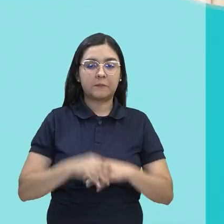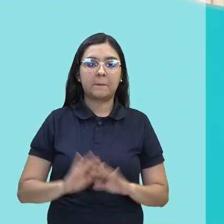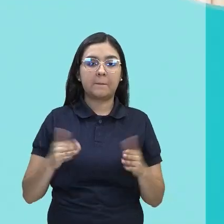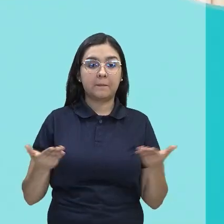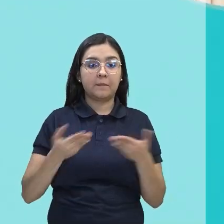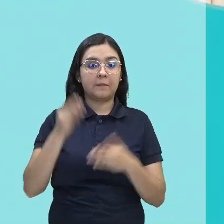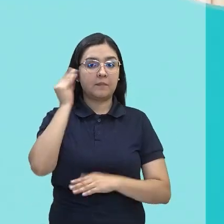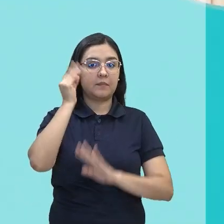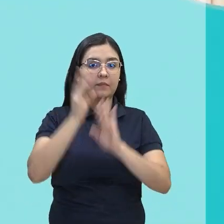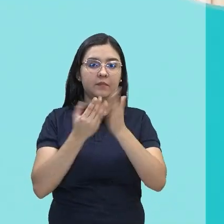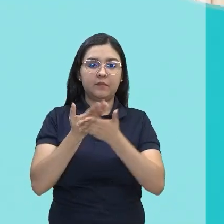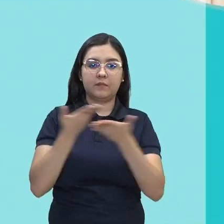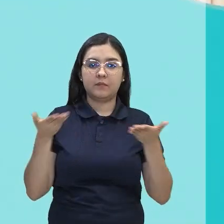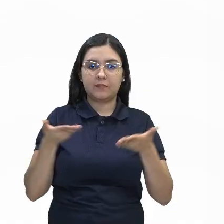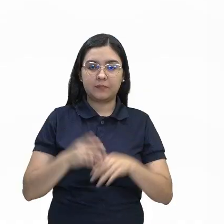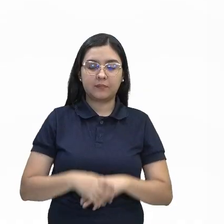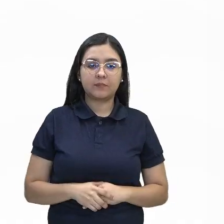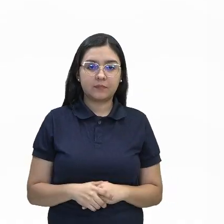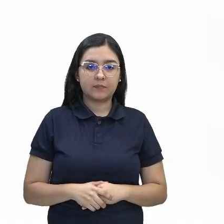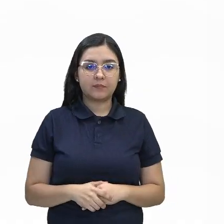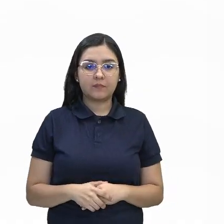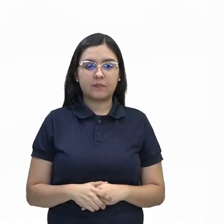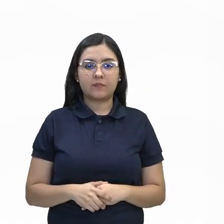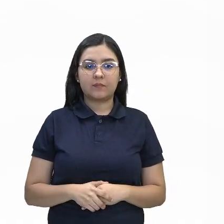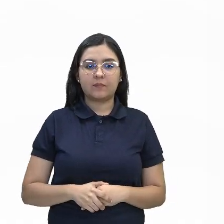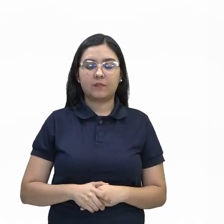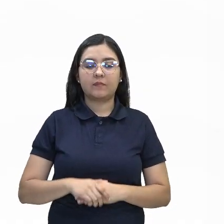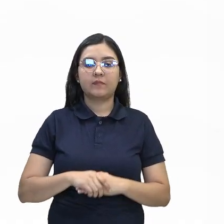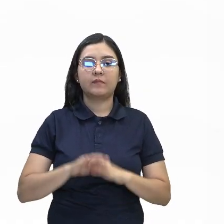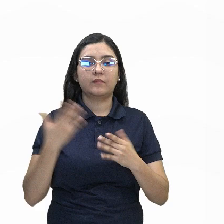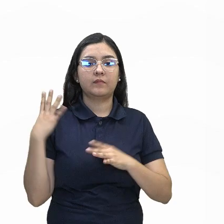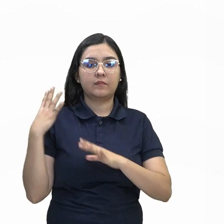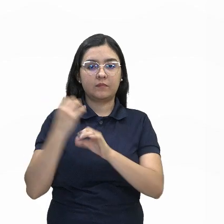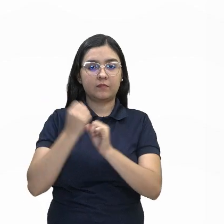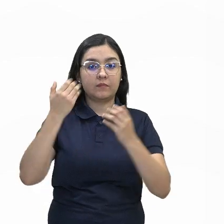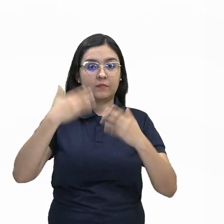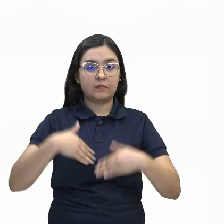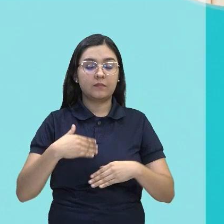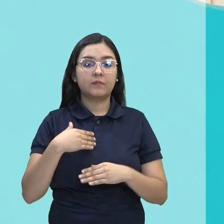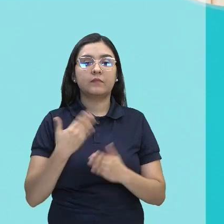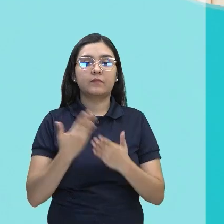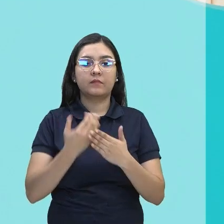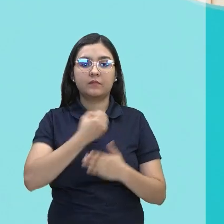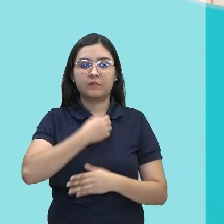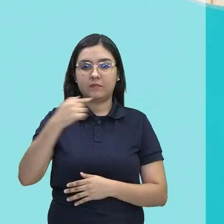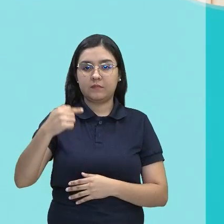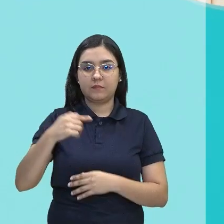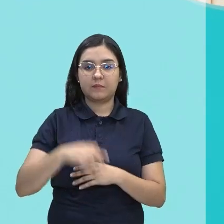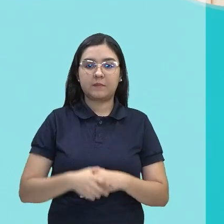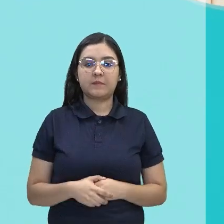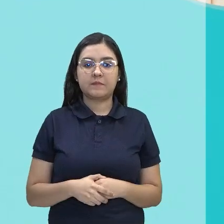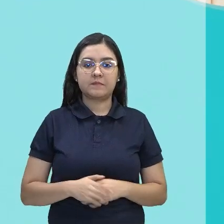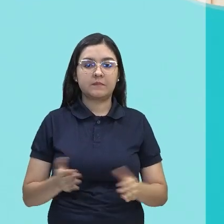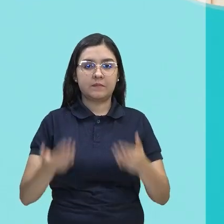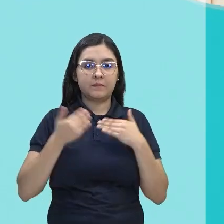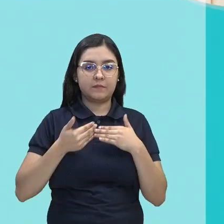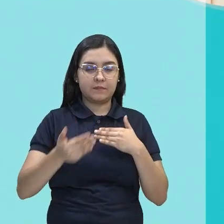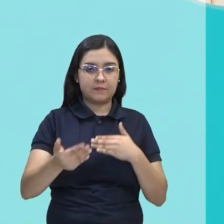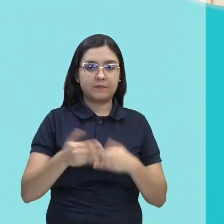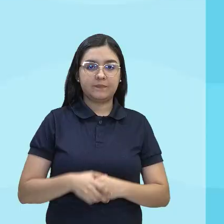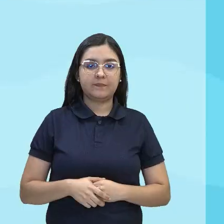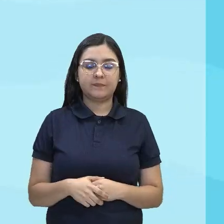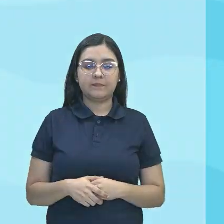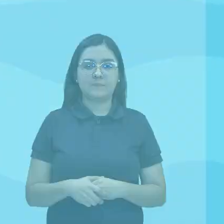dar uma olhadinha que nós temos para hoje? Então, a nossa revisão e avaliação, aula de número 7. Vamos iniciar nossa